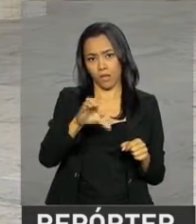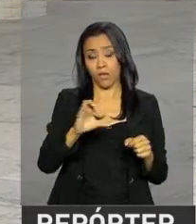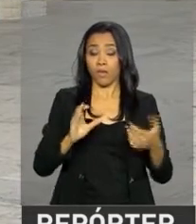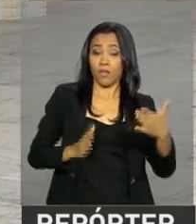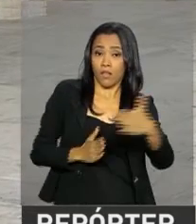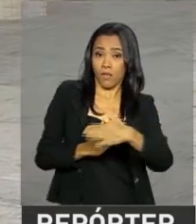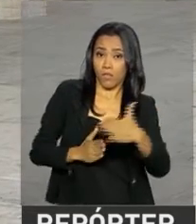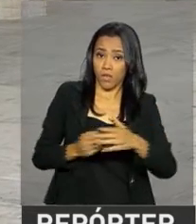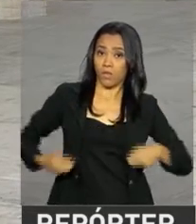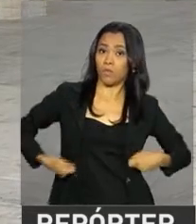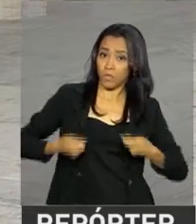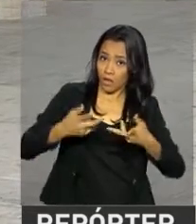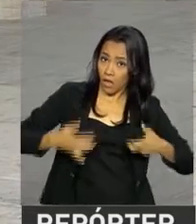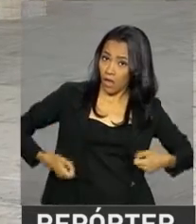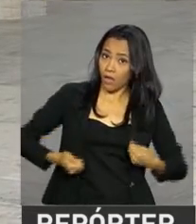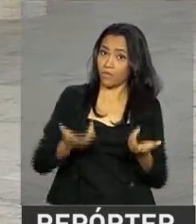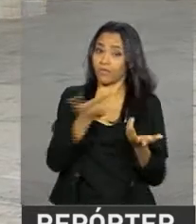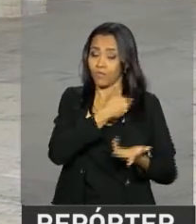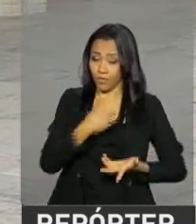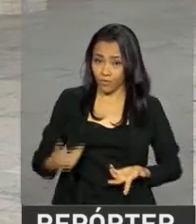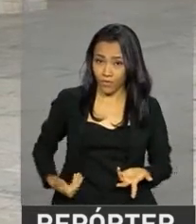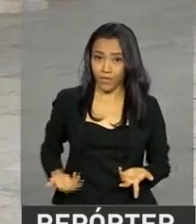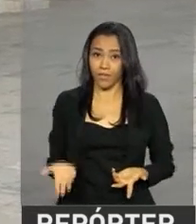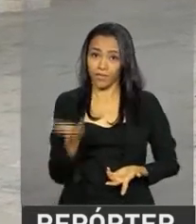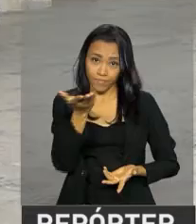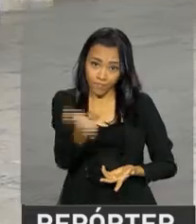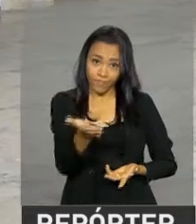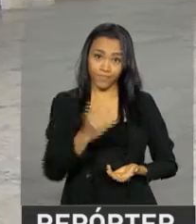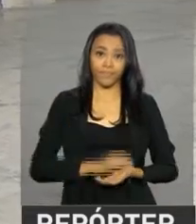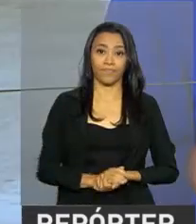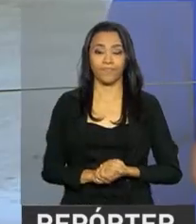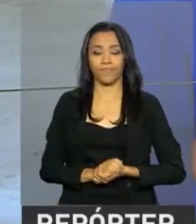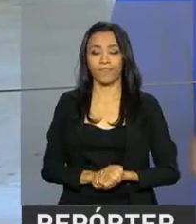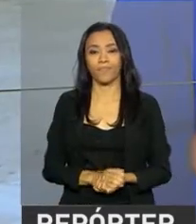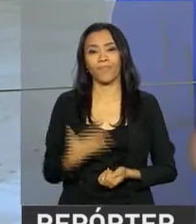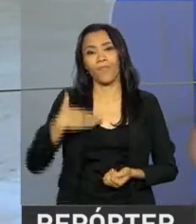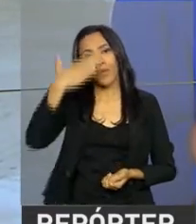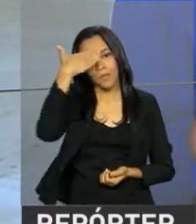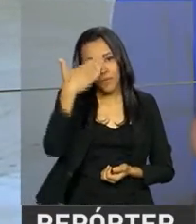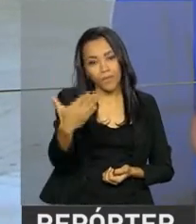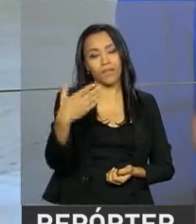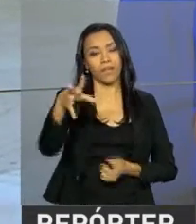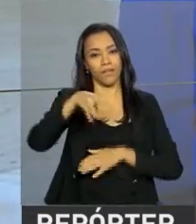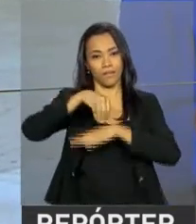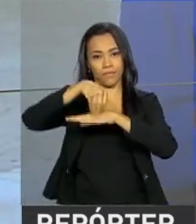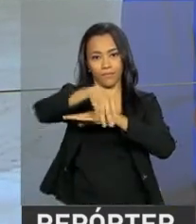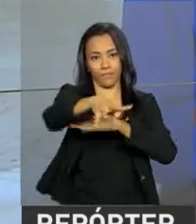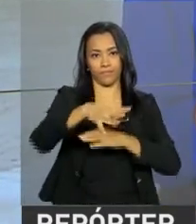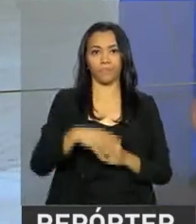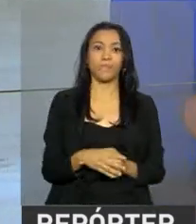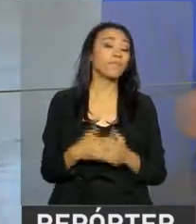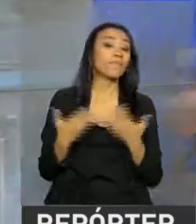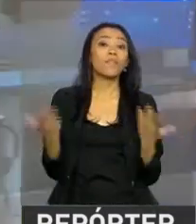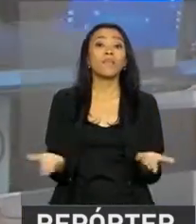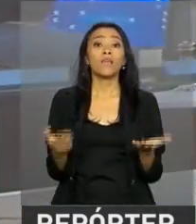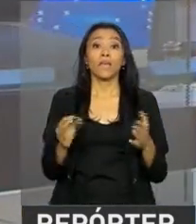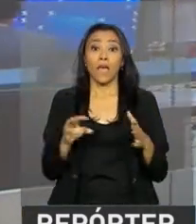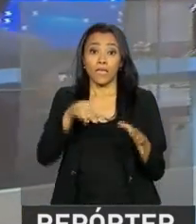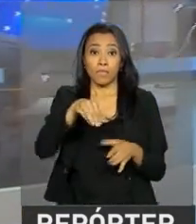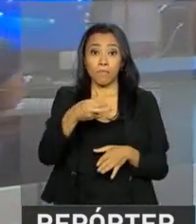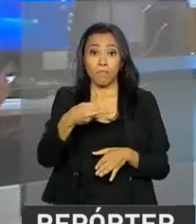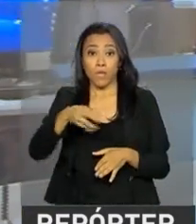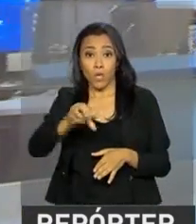o aumento dos gastos públicos volto com você no estúdio leandro obrigado paulo pelas suas informações e as micro e pequenas